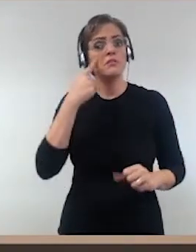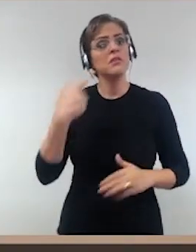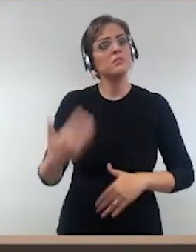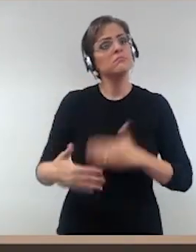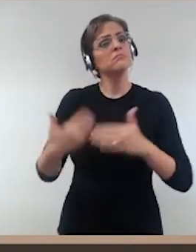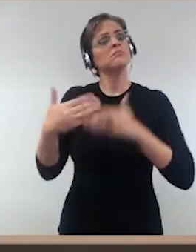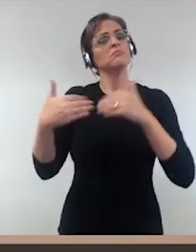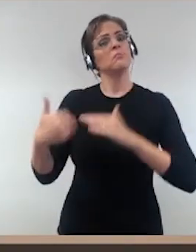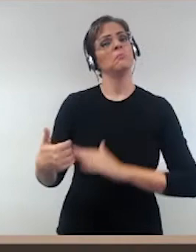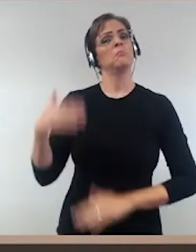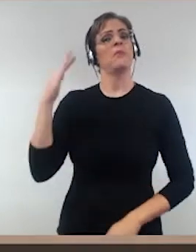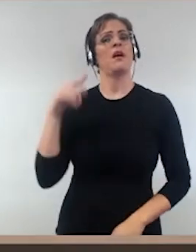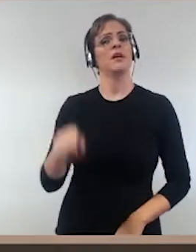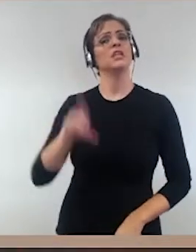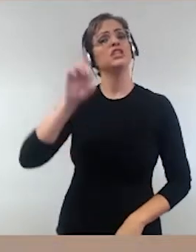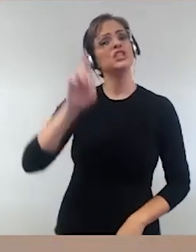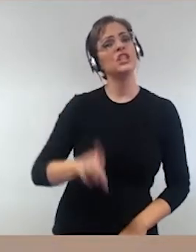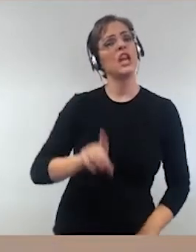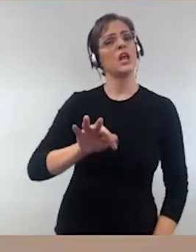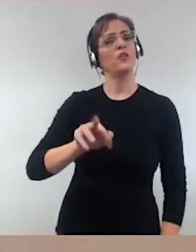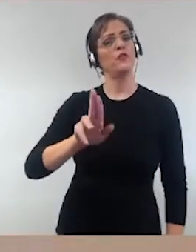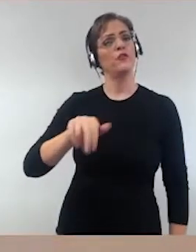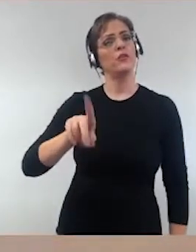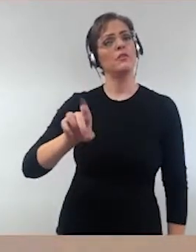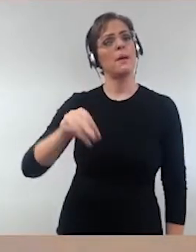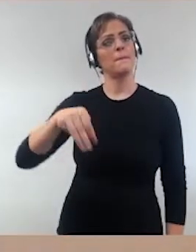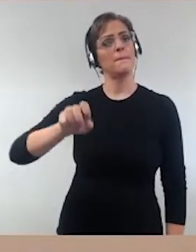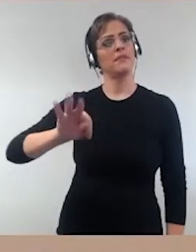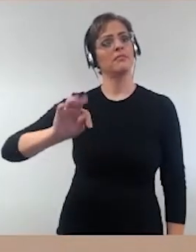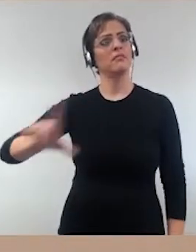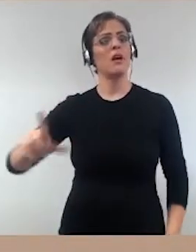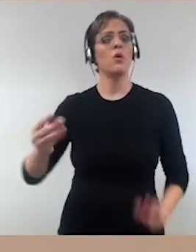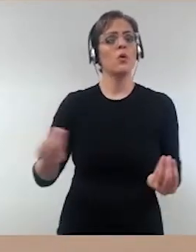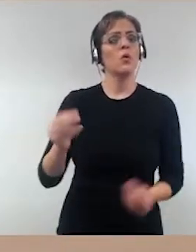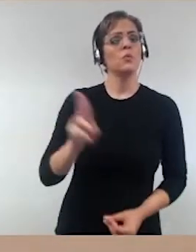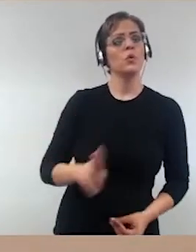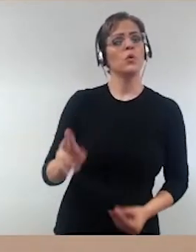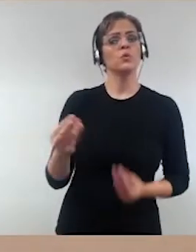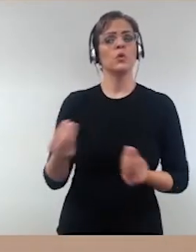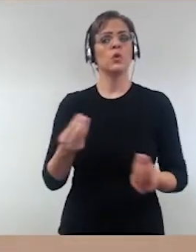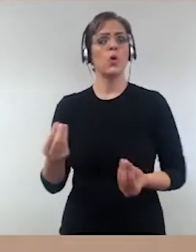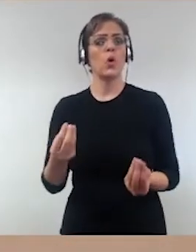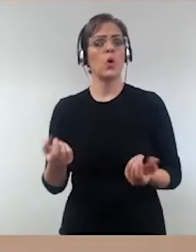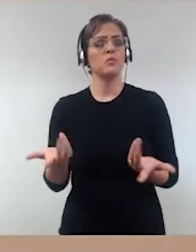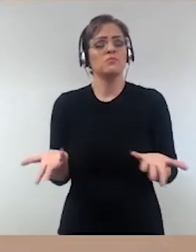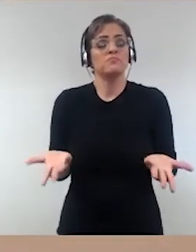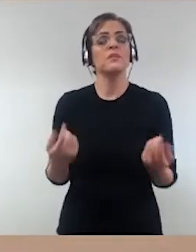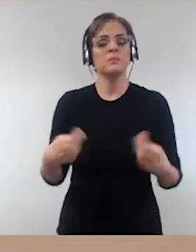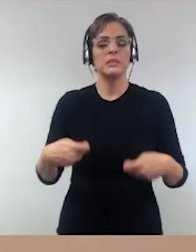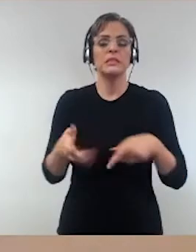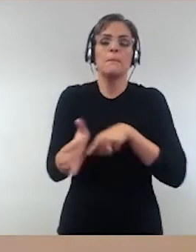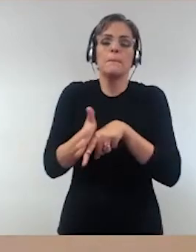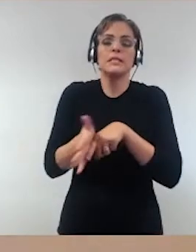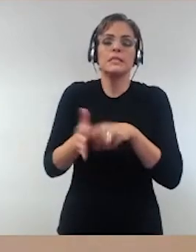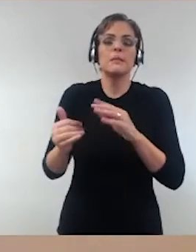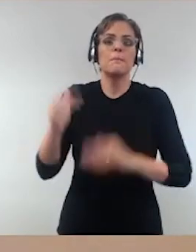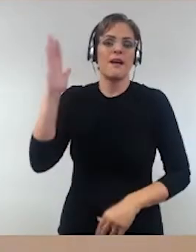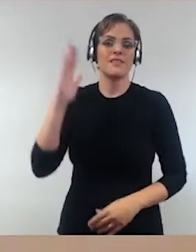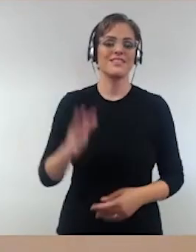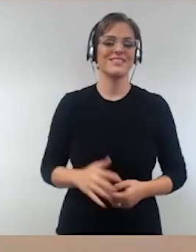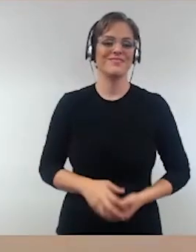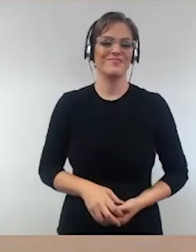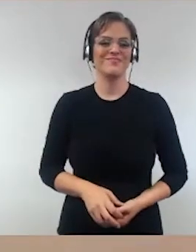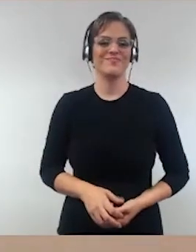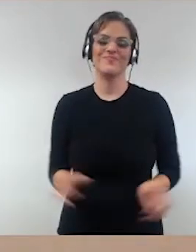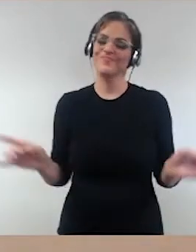dogmaticamente, entender como é que ele se aplica, quais são os seus limites. Eu acho que a gente tem um grande campo aí de estudos pela frente. E com isso aqui,